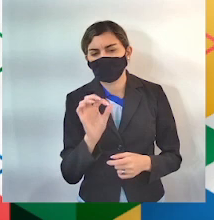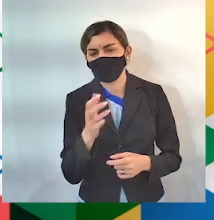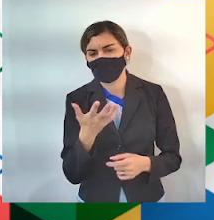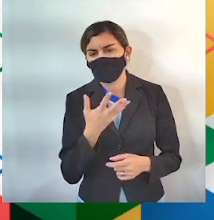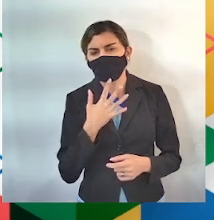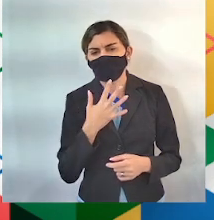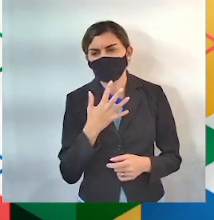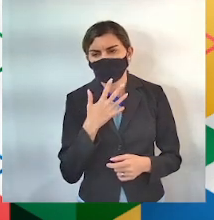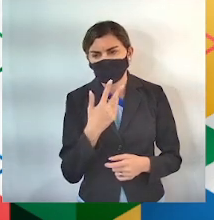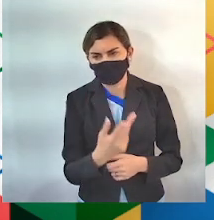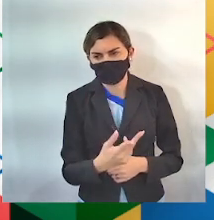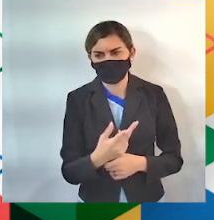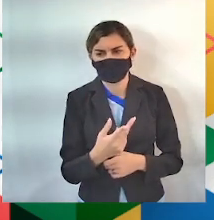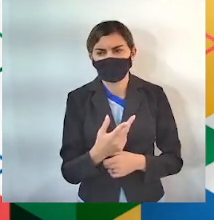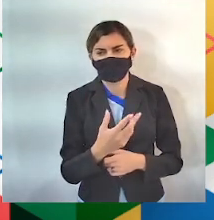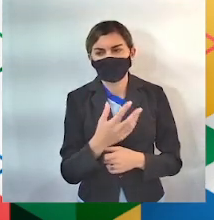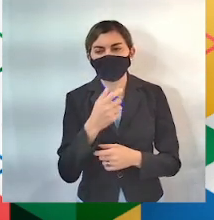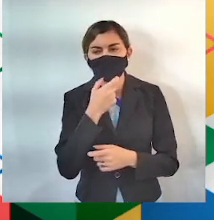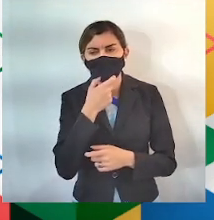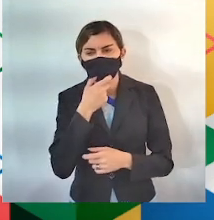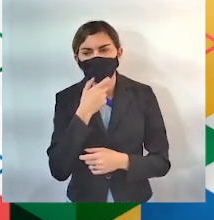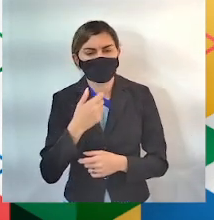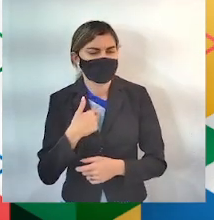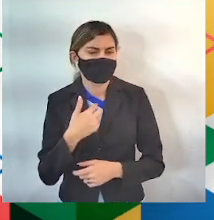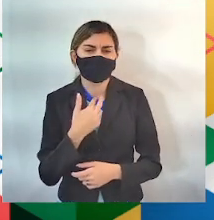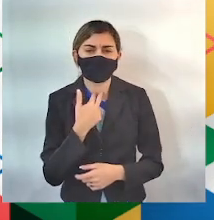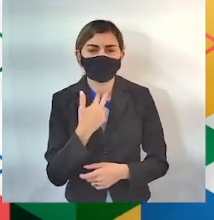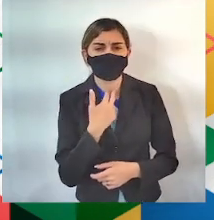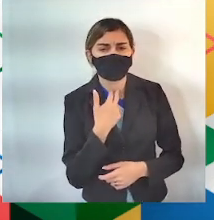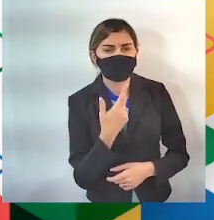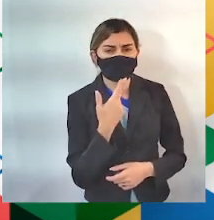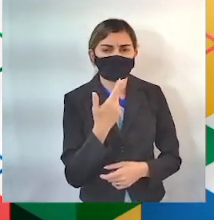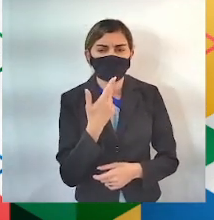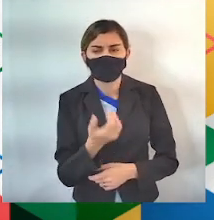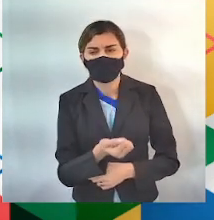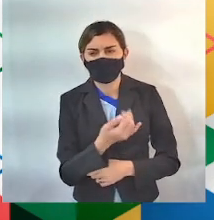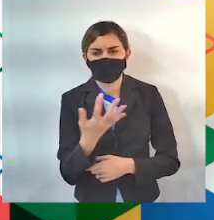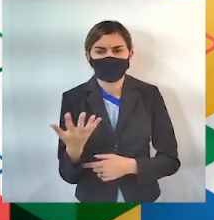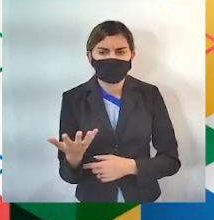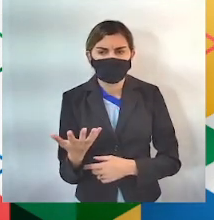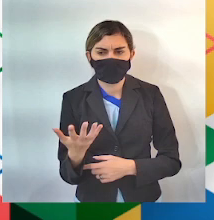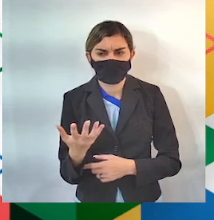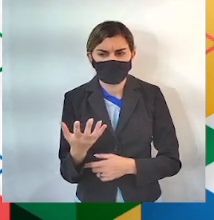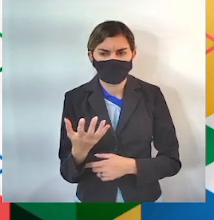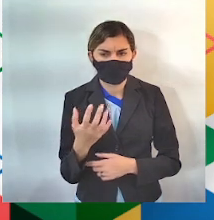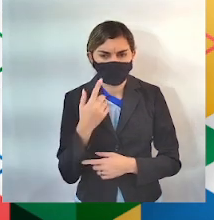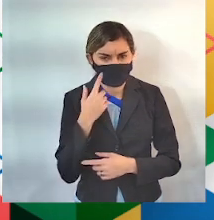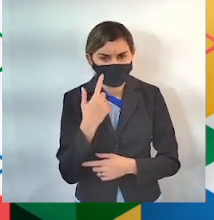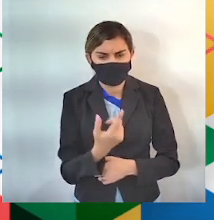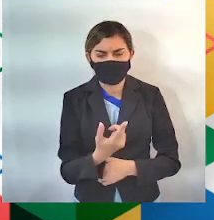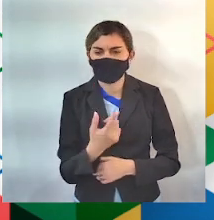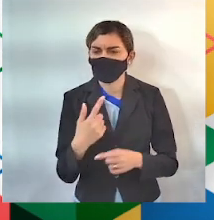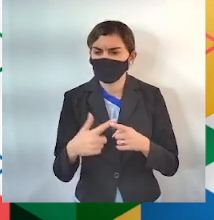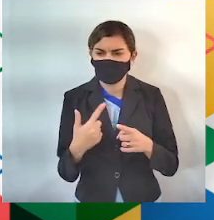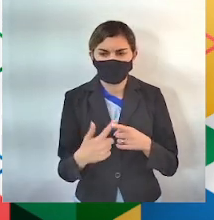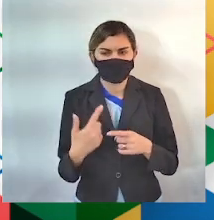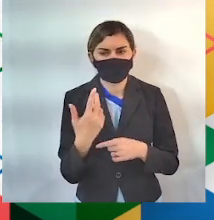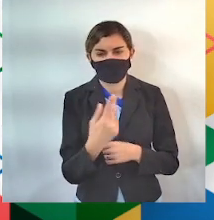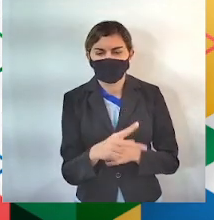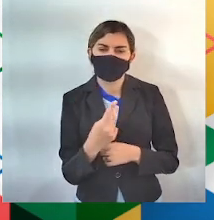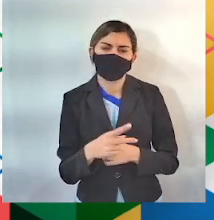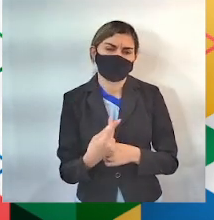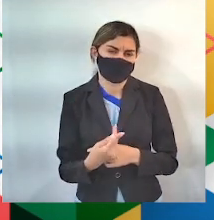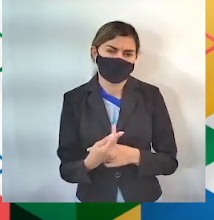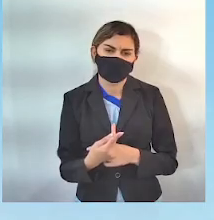lá. E no inglês eu não posso dizer Juan wants to meet she, porque aí é um